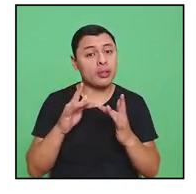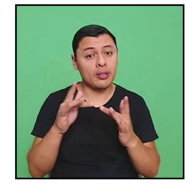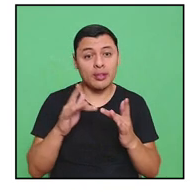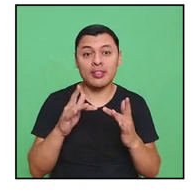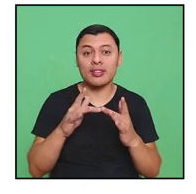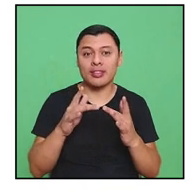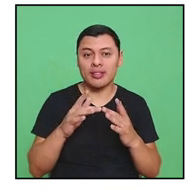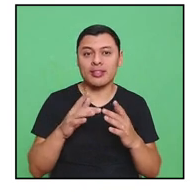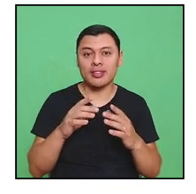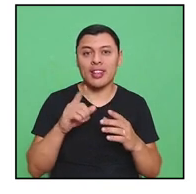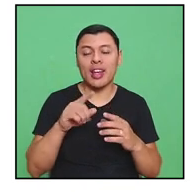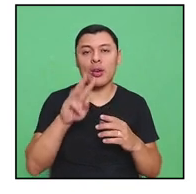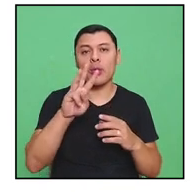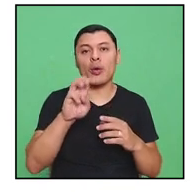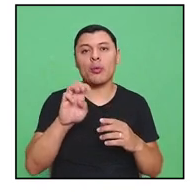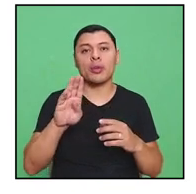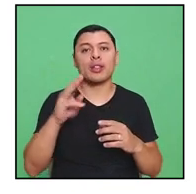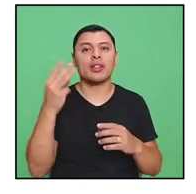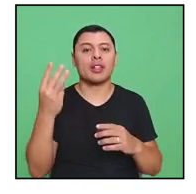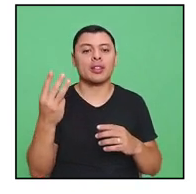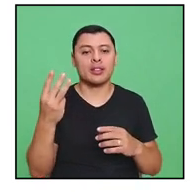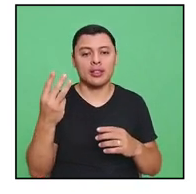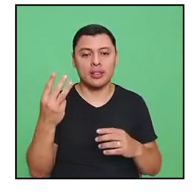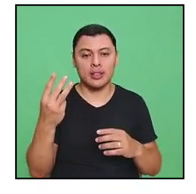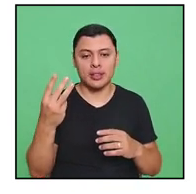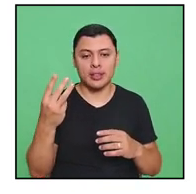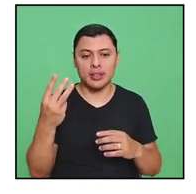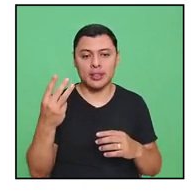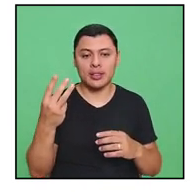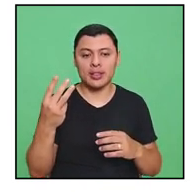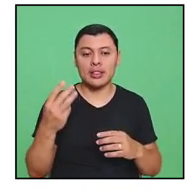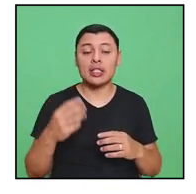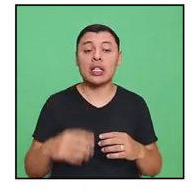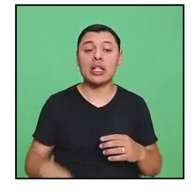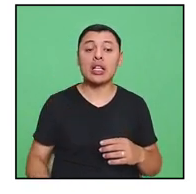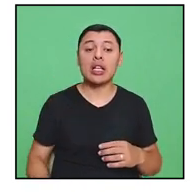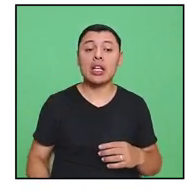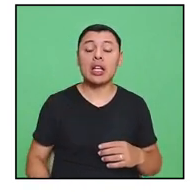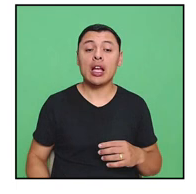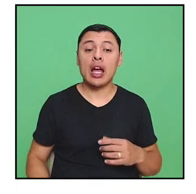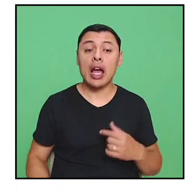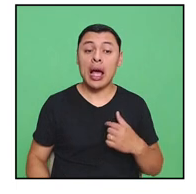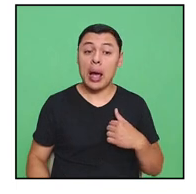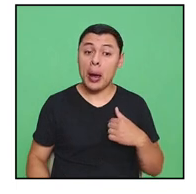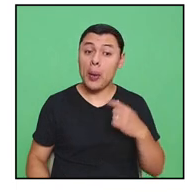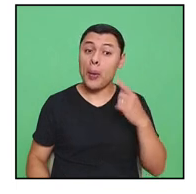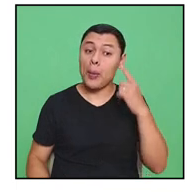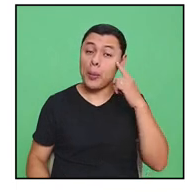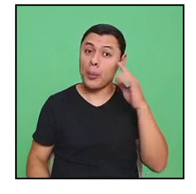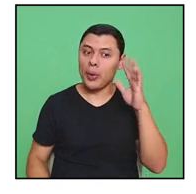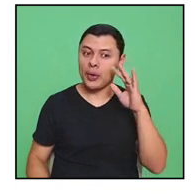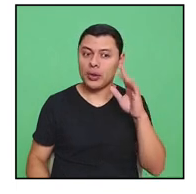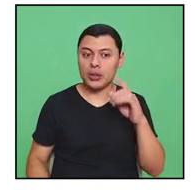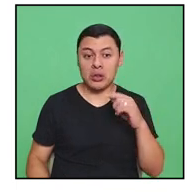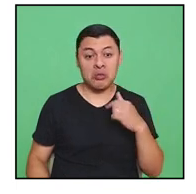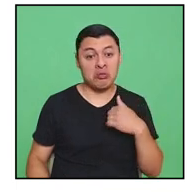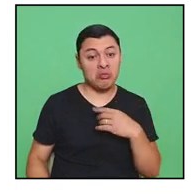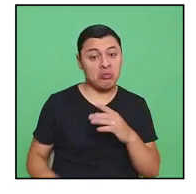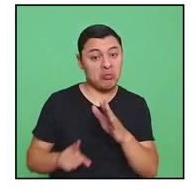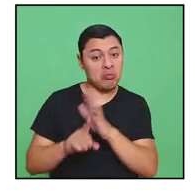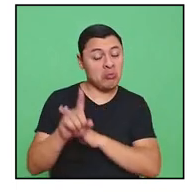chamado de Web3. Então, eu imagino, já para jogar um pouco para o Guilherme, abrir a